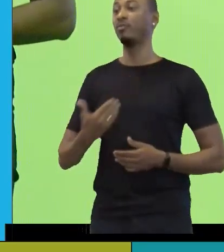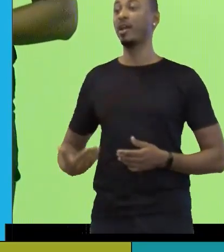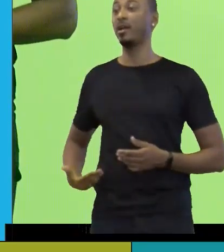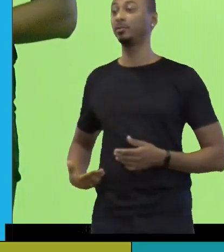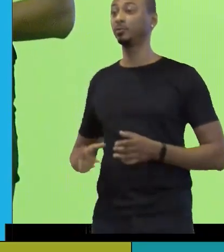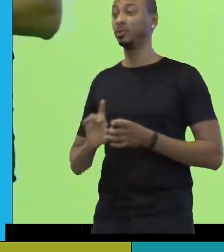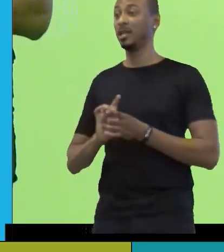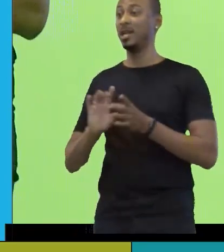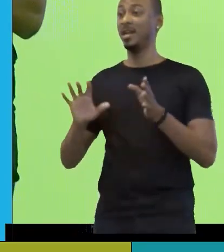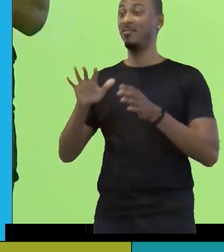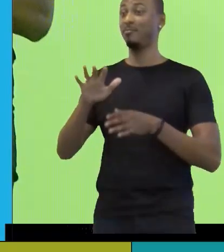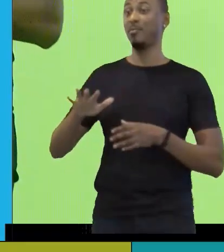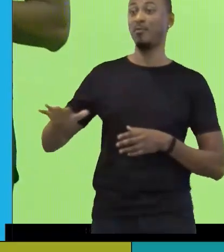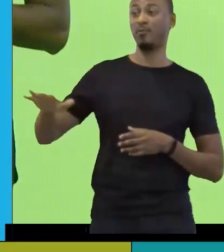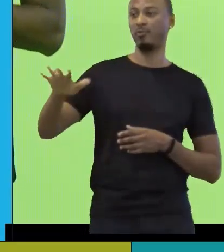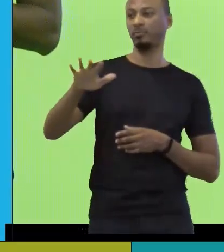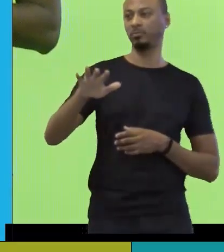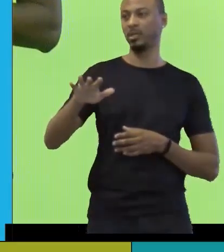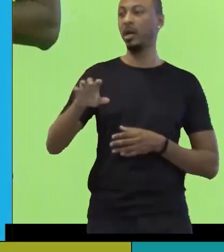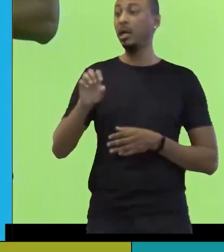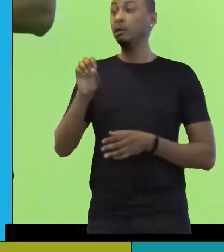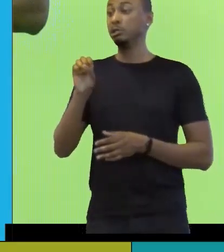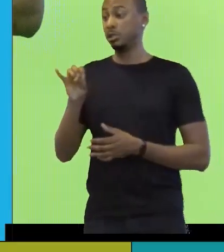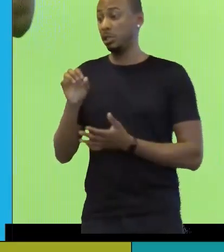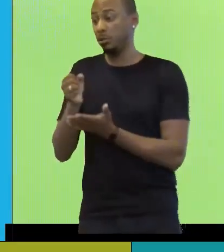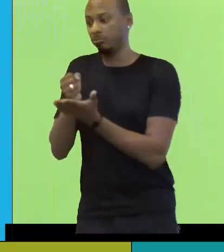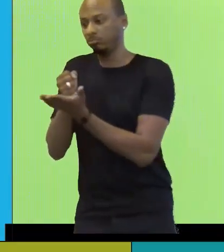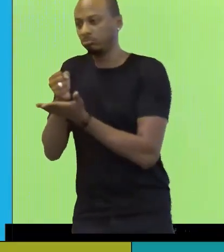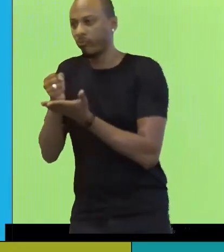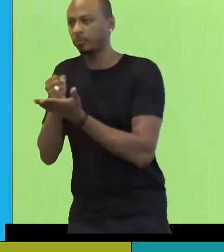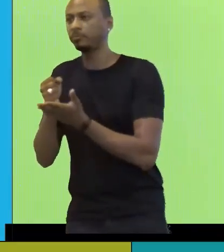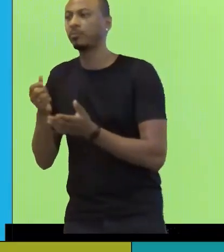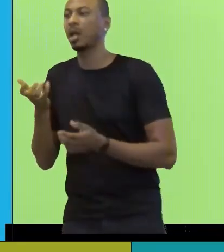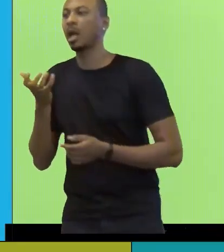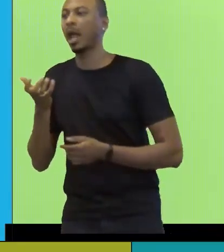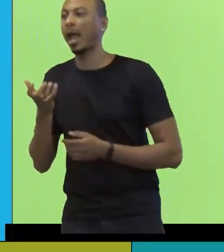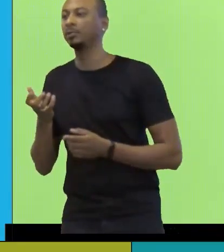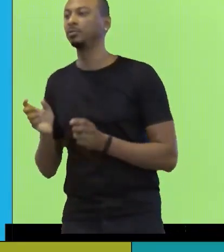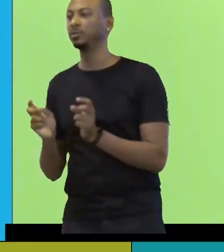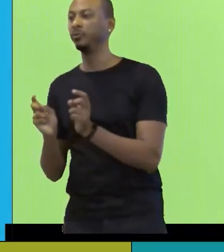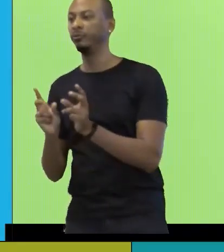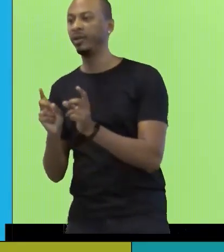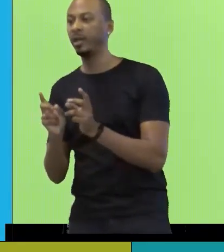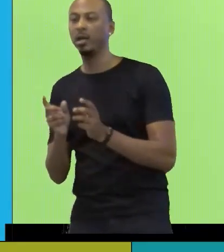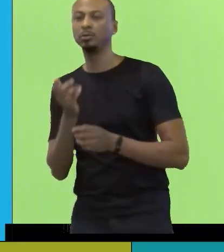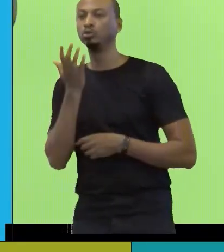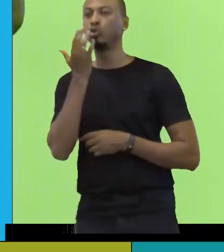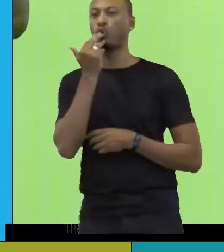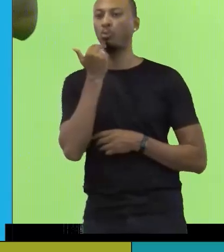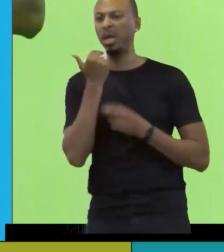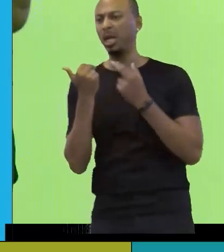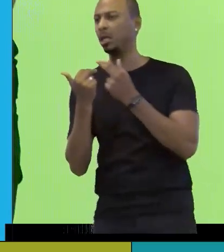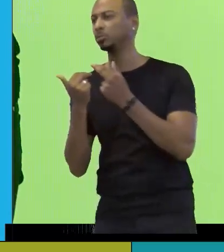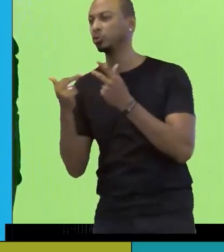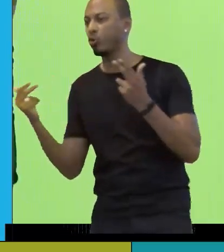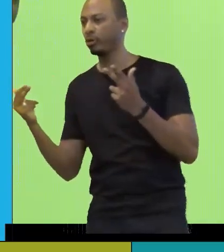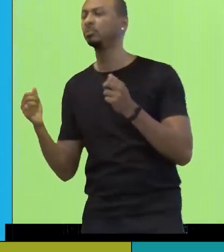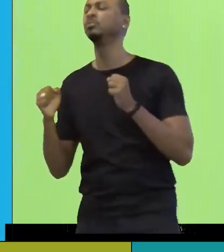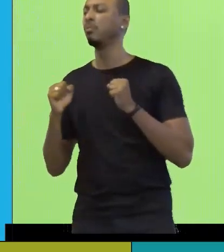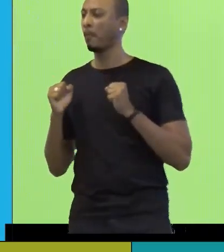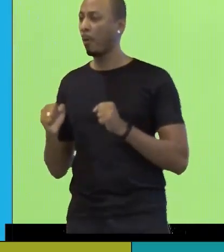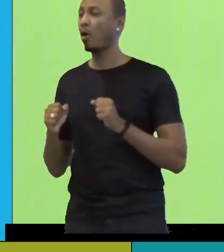dele. Mas o posto de saúde público não pode deixar de ofertar os